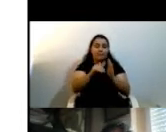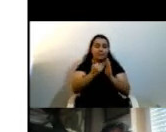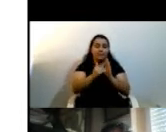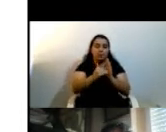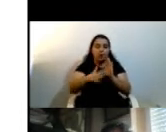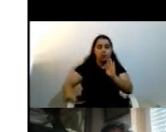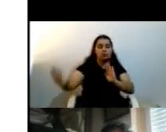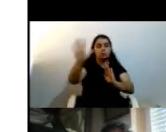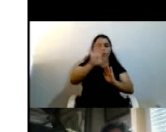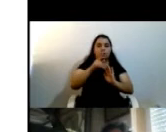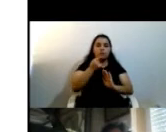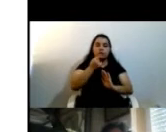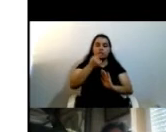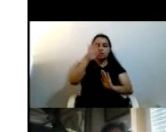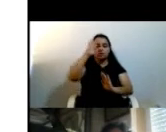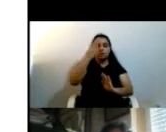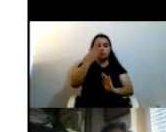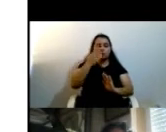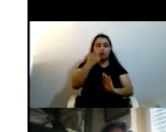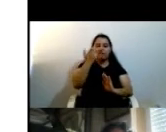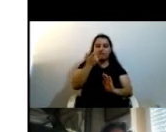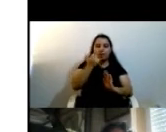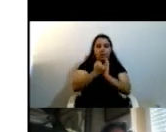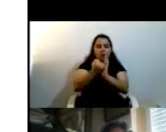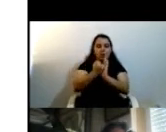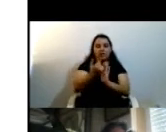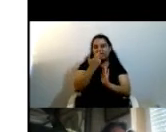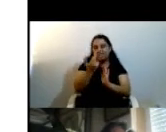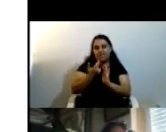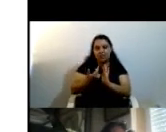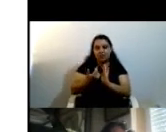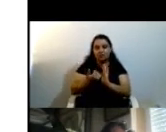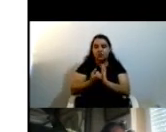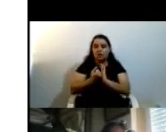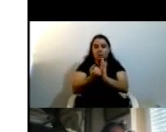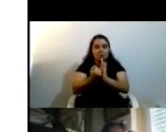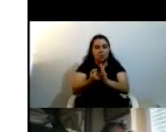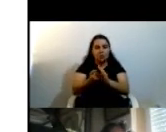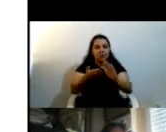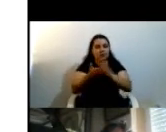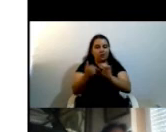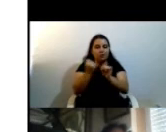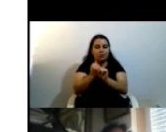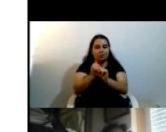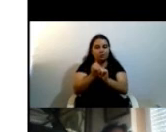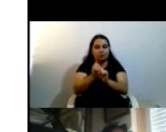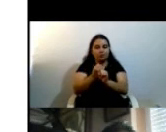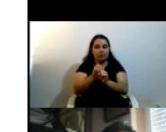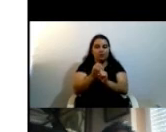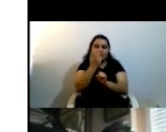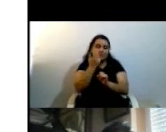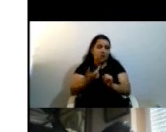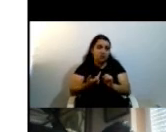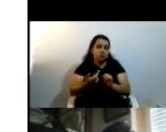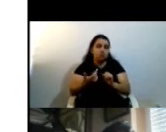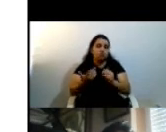Temos a ideia que existe um fraco apoio, existem barreiras no acesso ao mercado de trabalho, que criam situações de profunda dependência familiar e